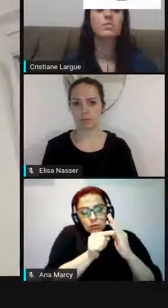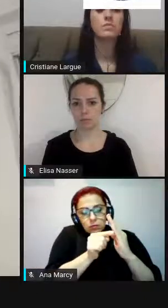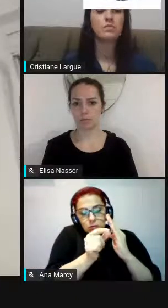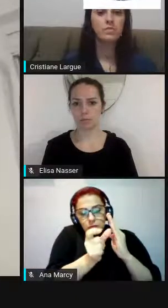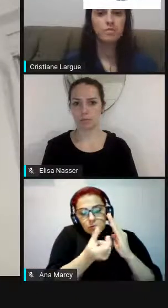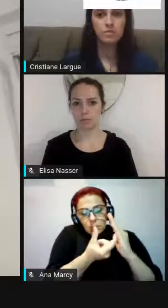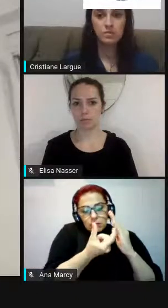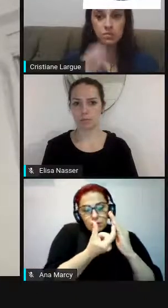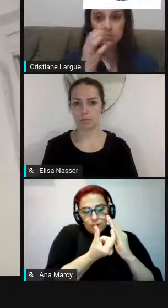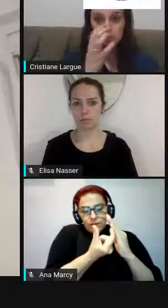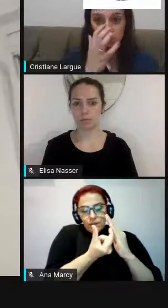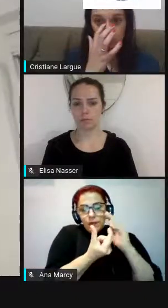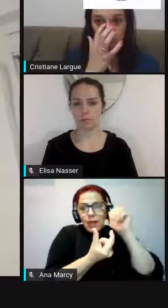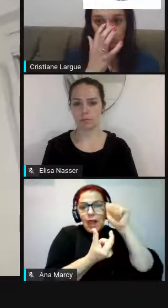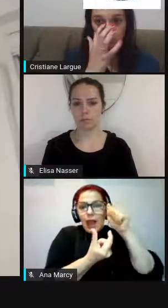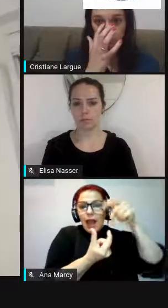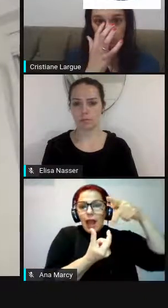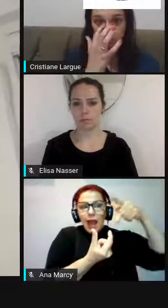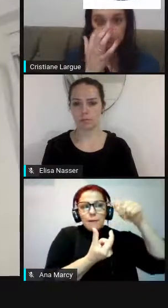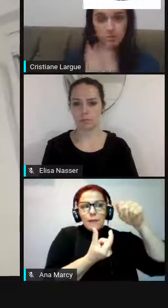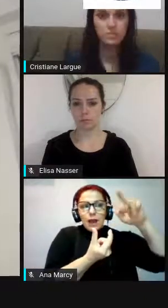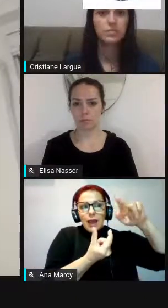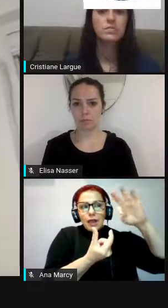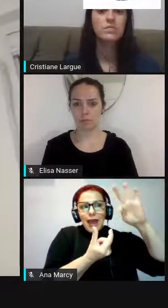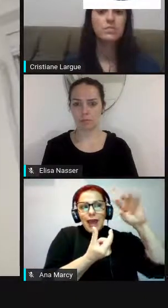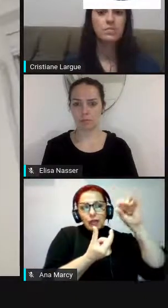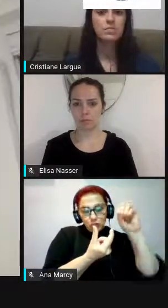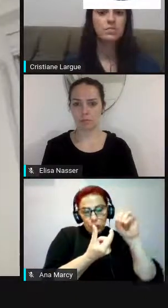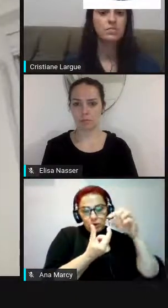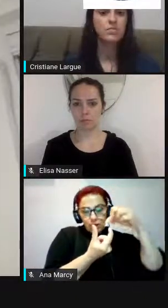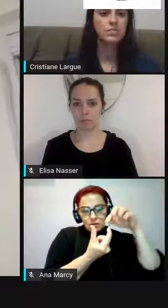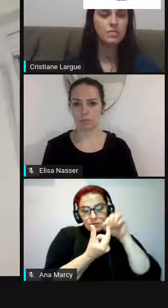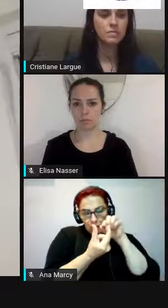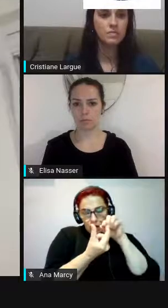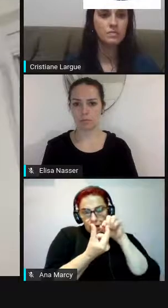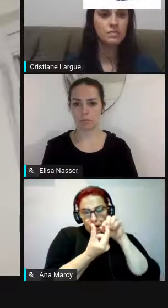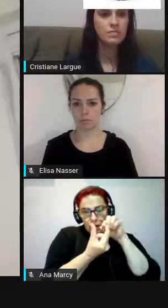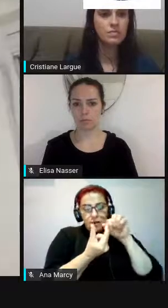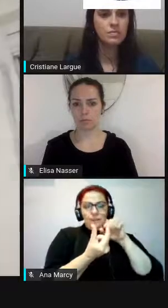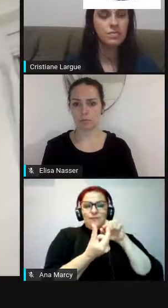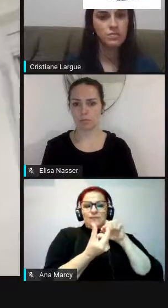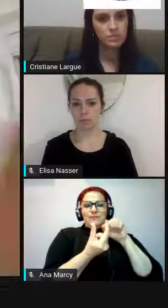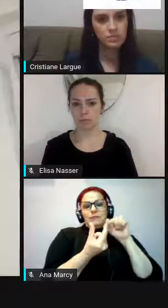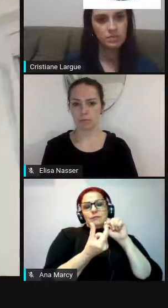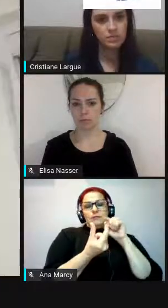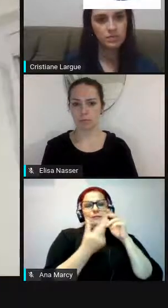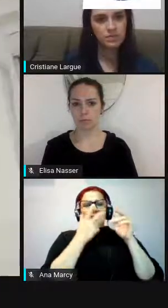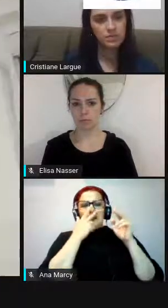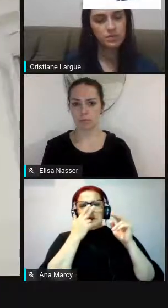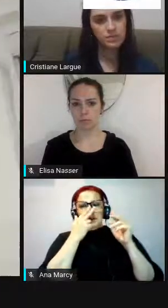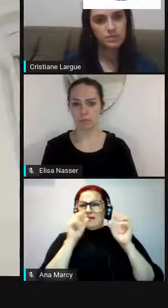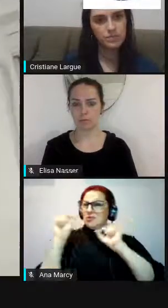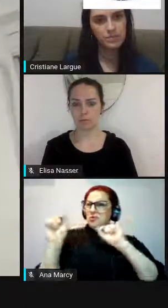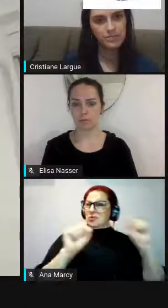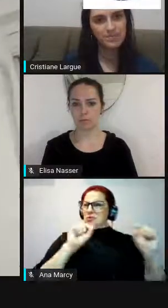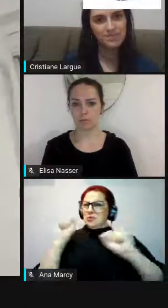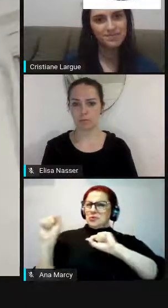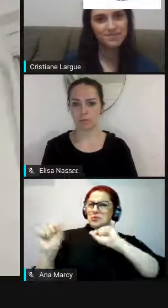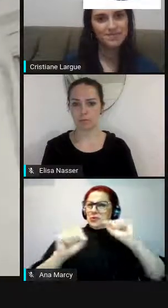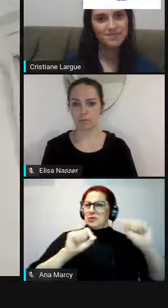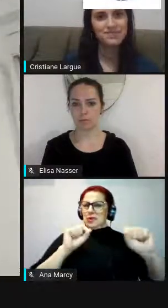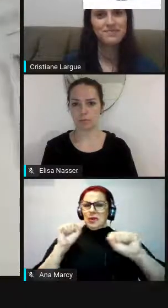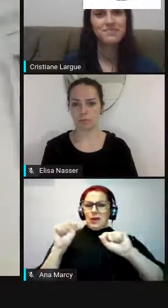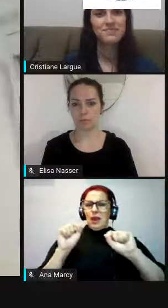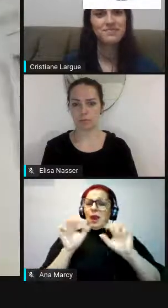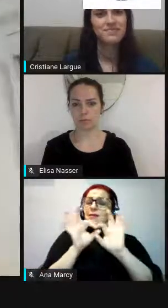ó 2 cm aqui a gente faz ainda que o bicho consiga sair e esse a parar com lei Ele parece assim uma coisa meu Deus misteriosa Mas é